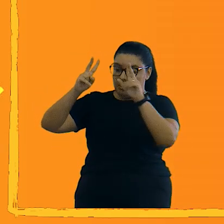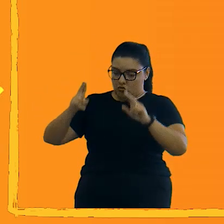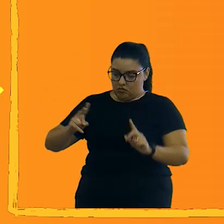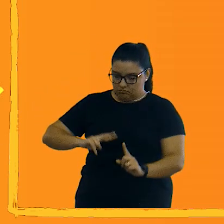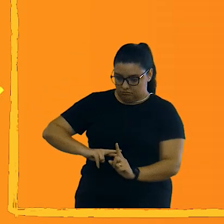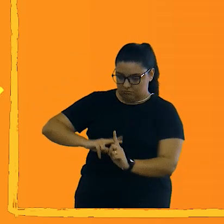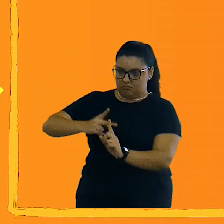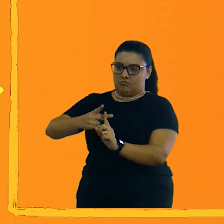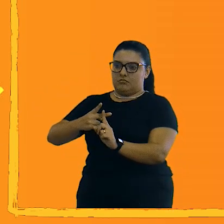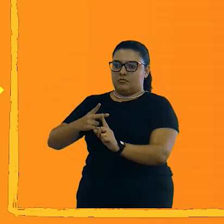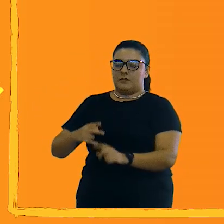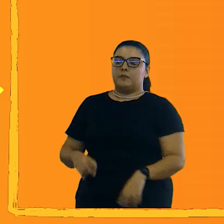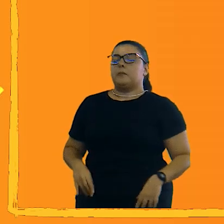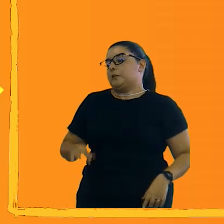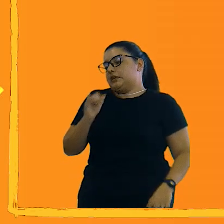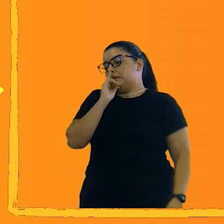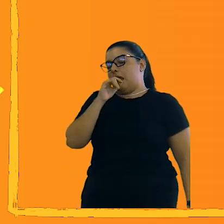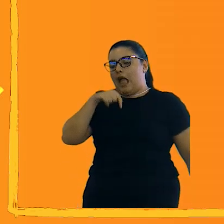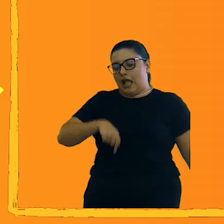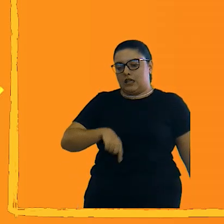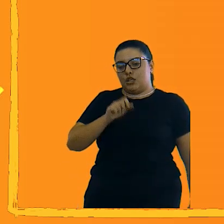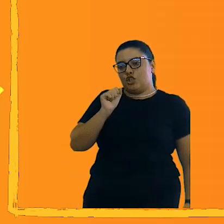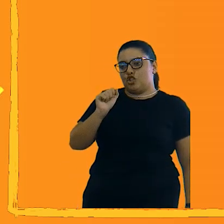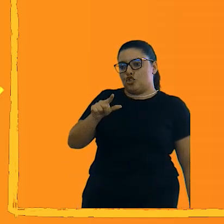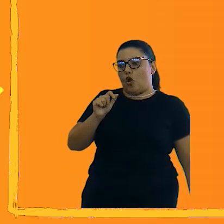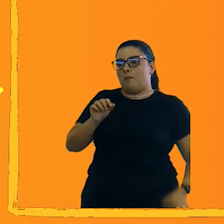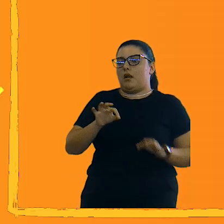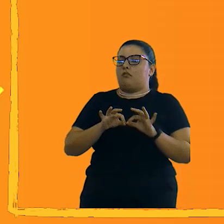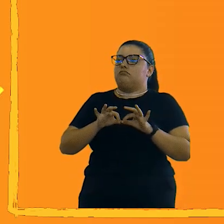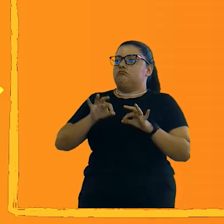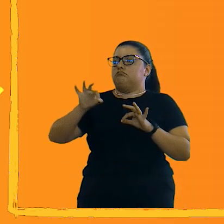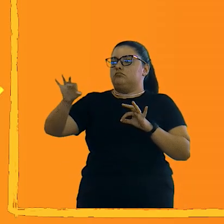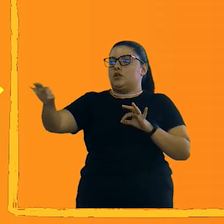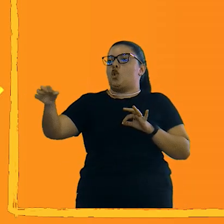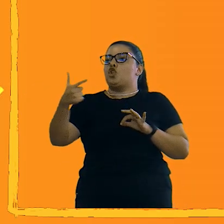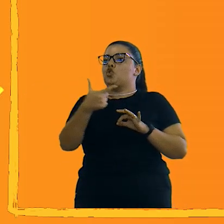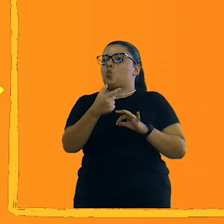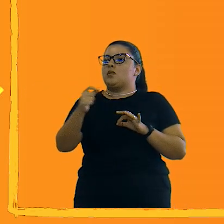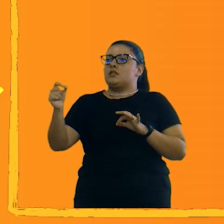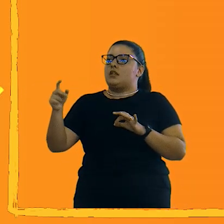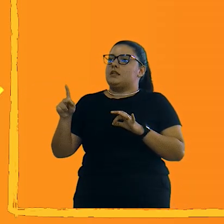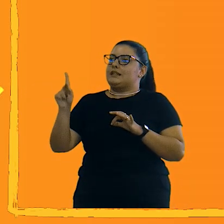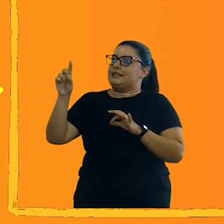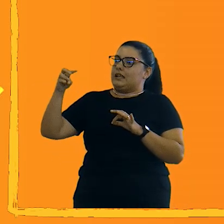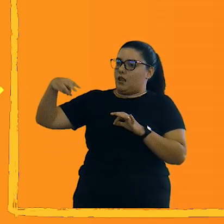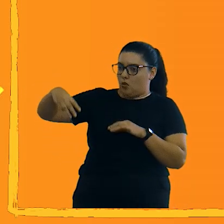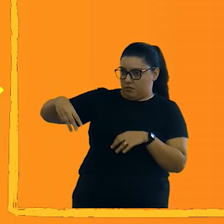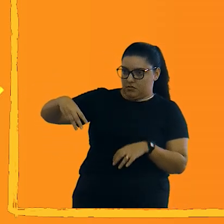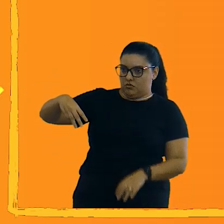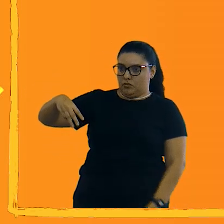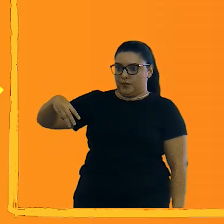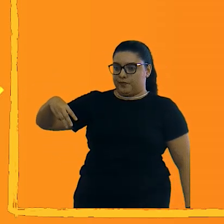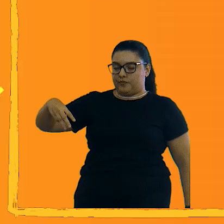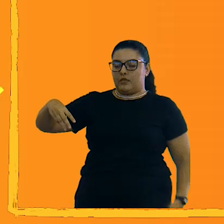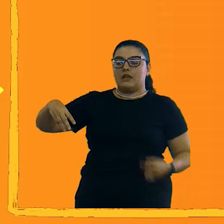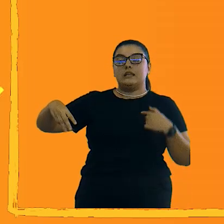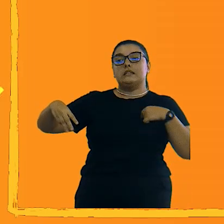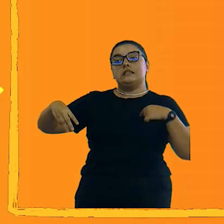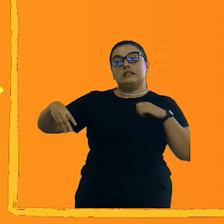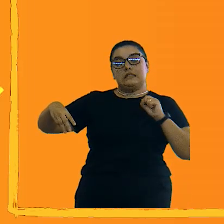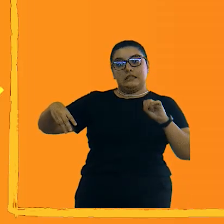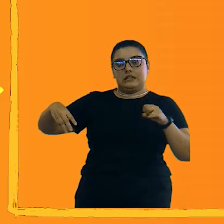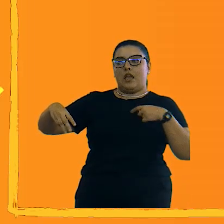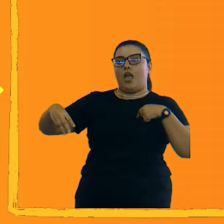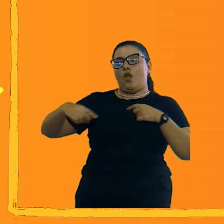daqui para Sobral tem 200 Km aproximadamente Beleza se eu fizer